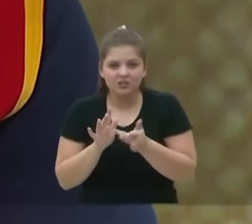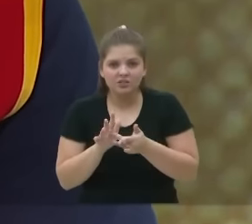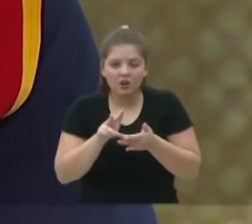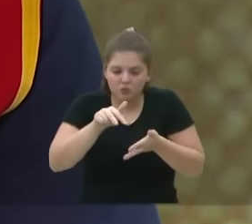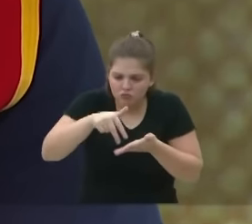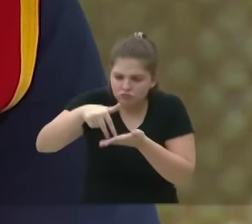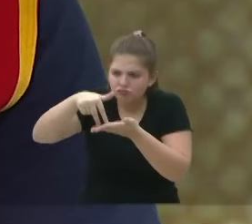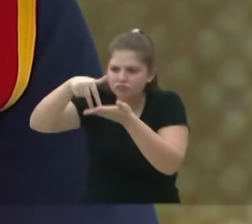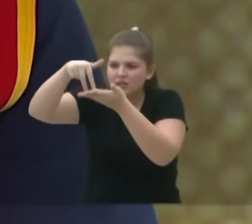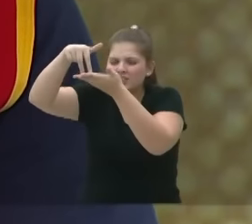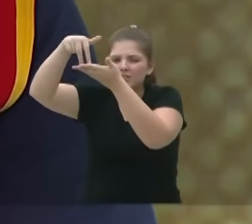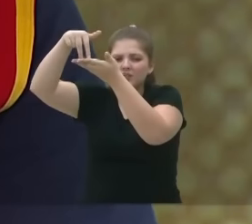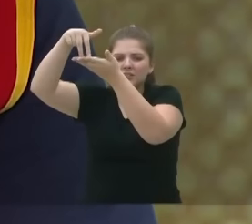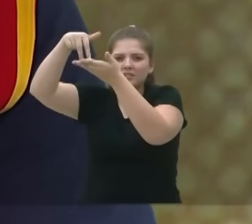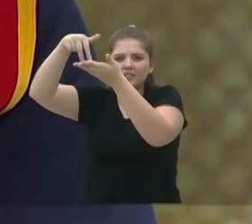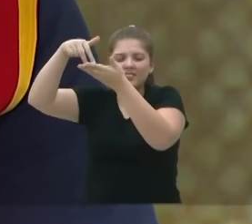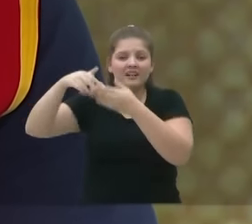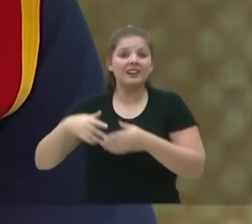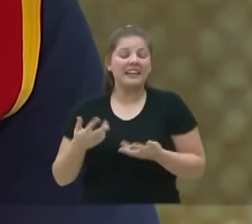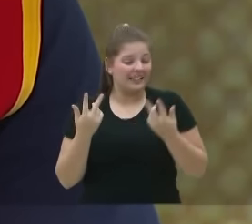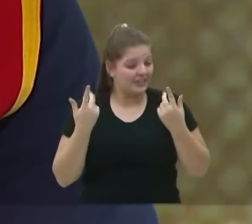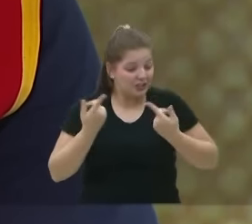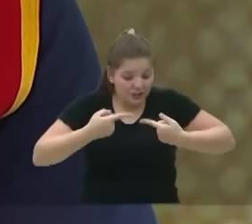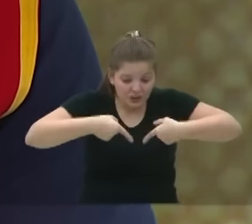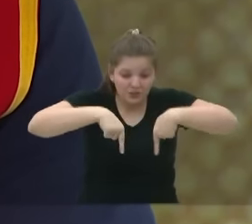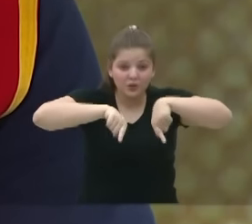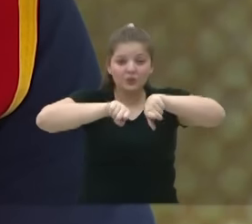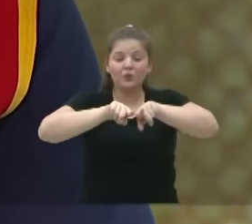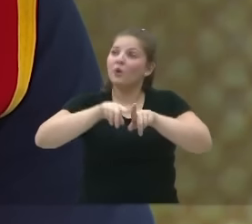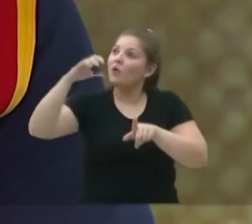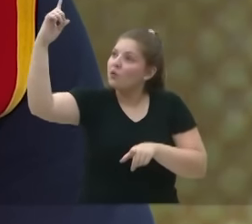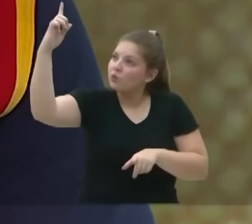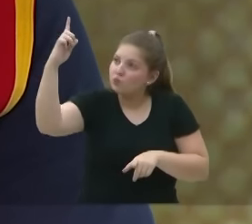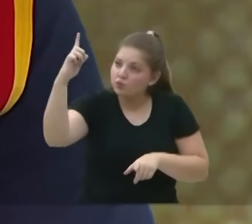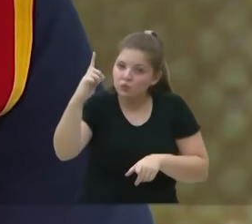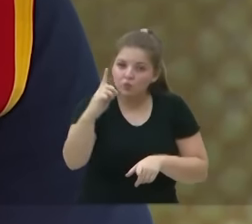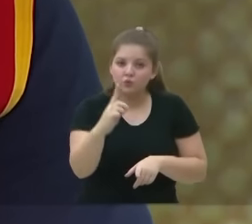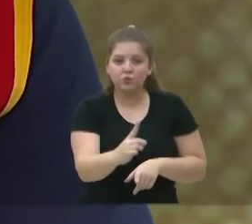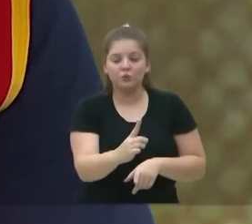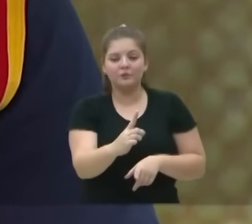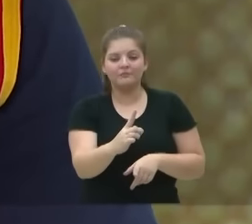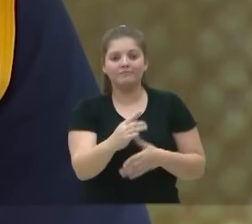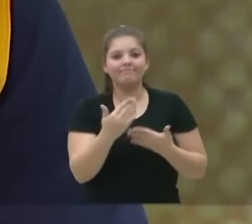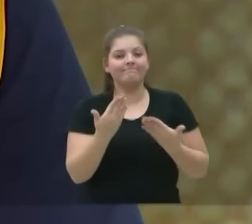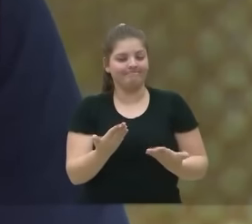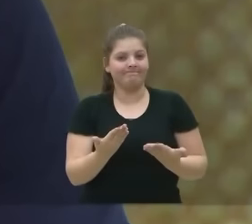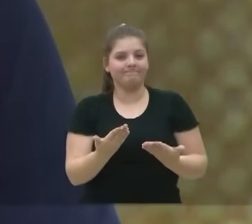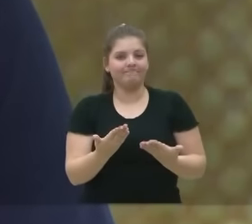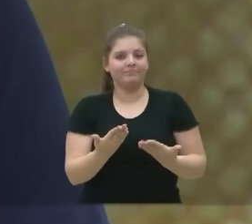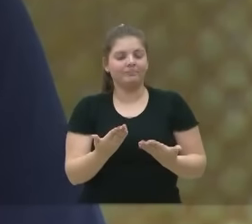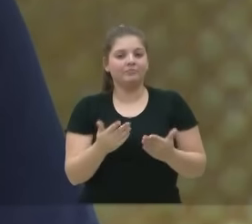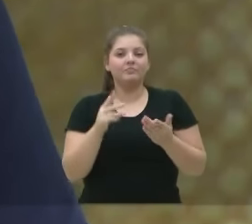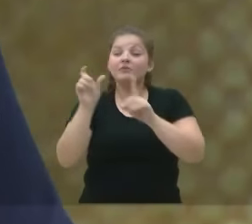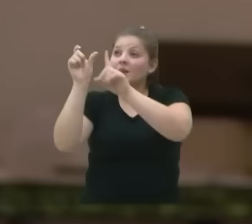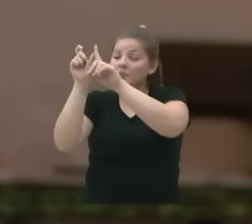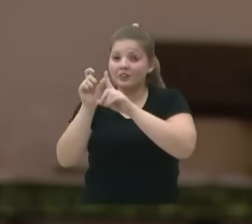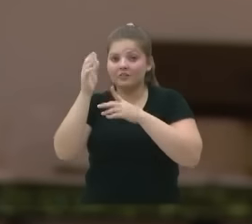o céu virá do mesmo modo como vistes partir para o céu. Palavra do